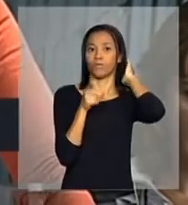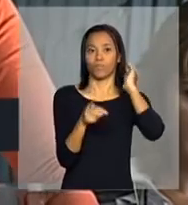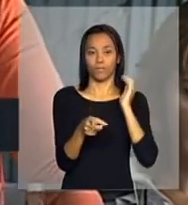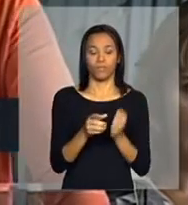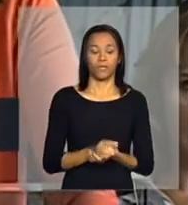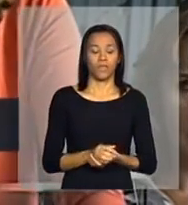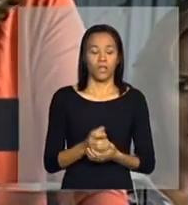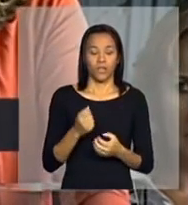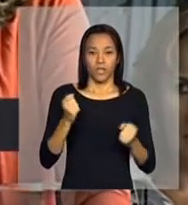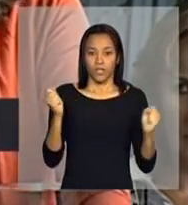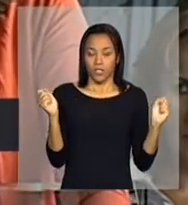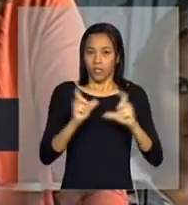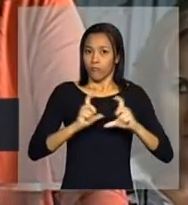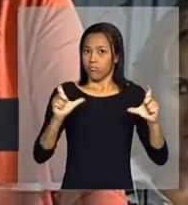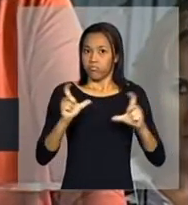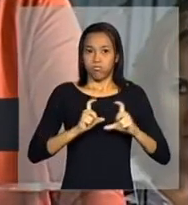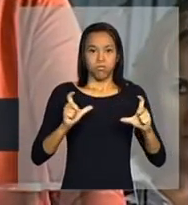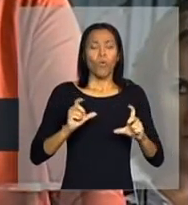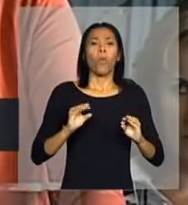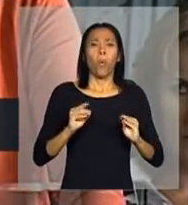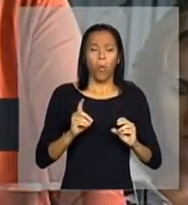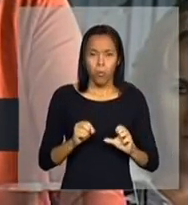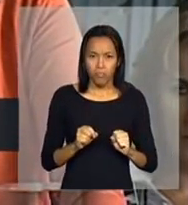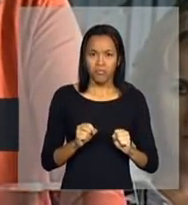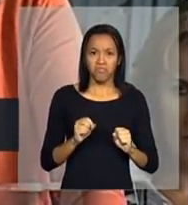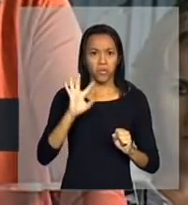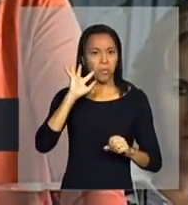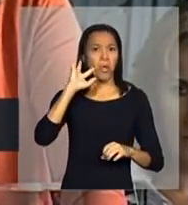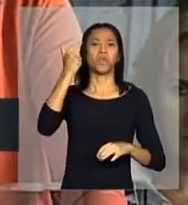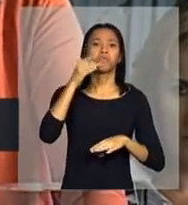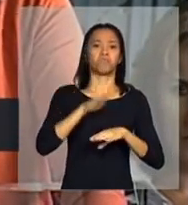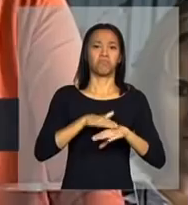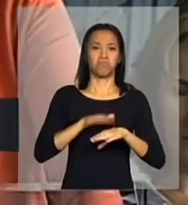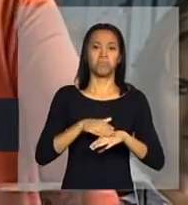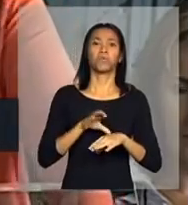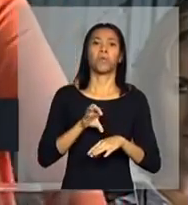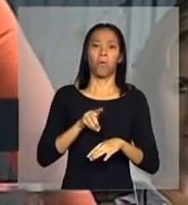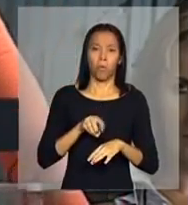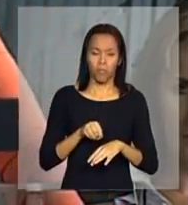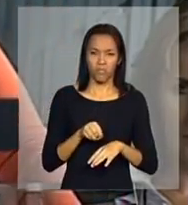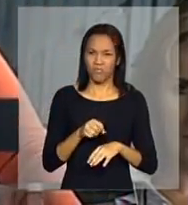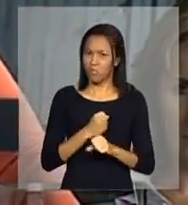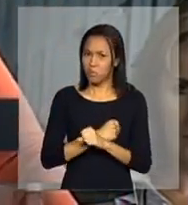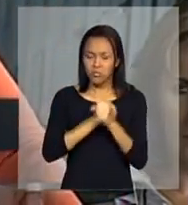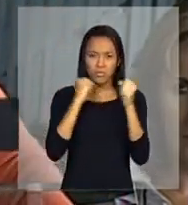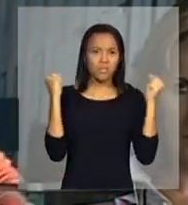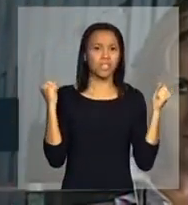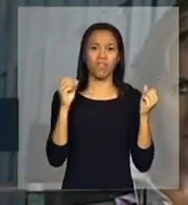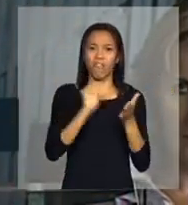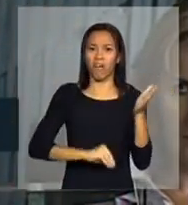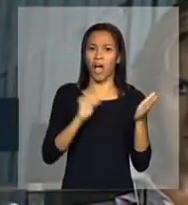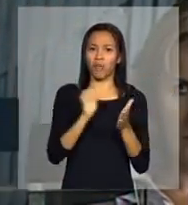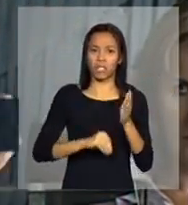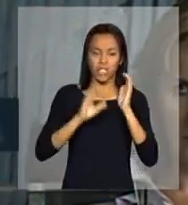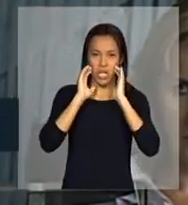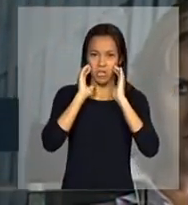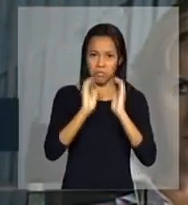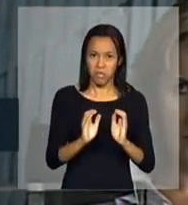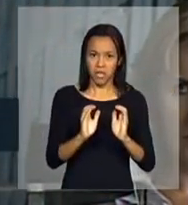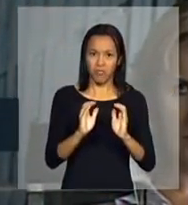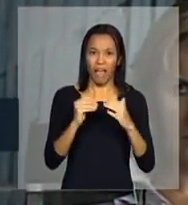É chocante que decisões sobre essas sejam tomadas. Não é possível que o desrespeito chegue a